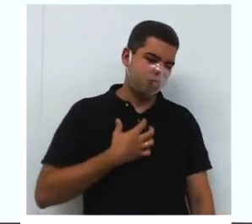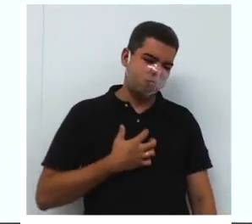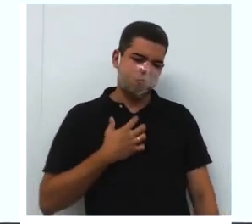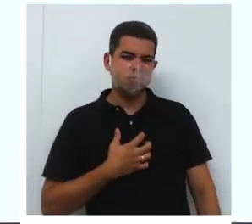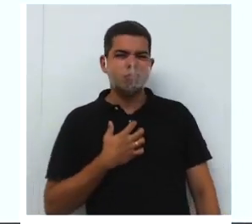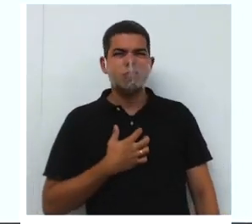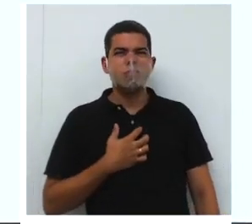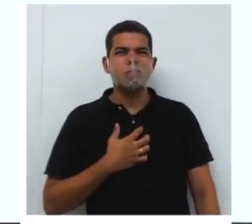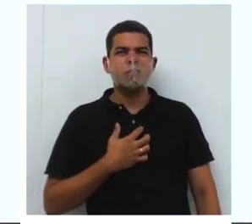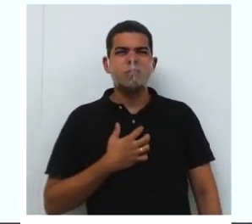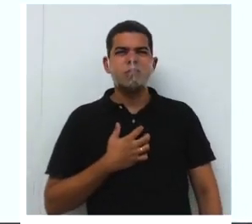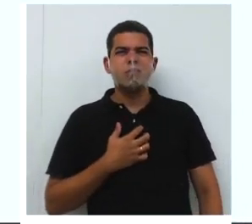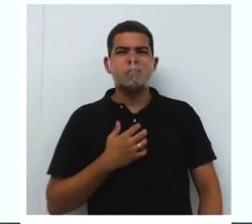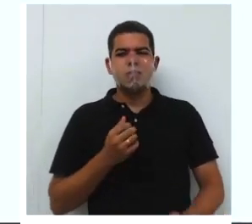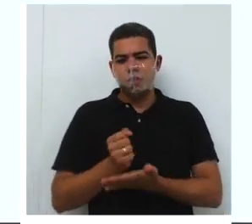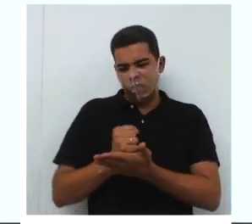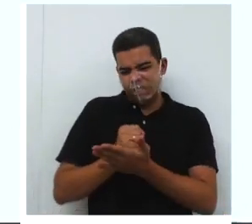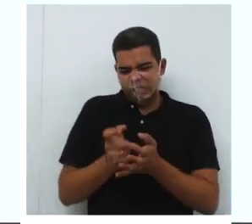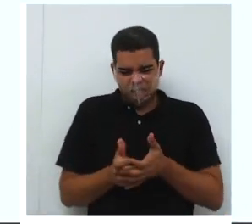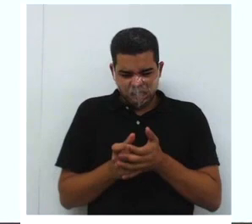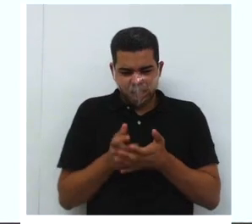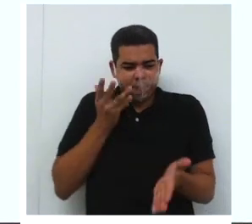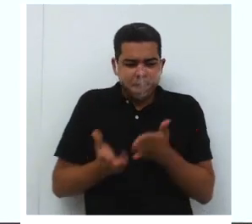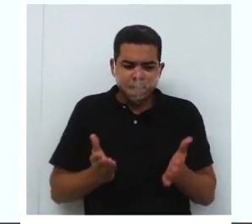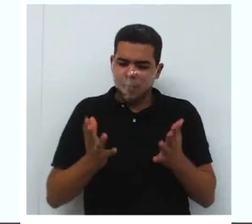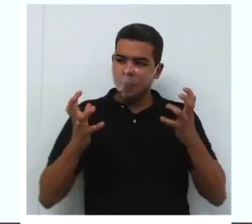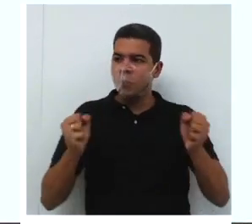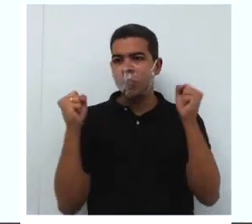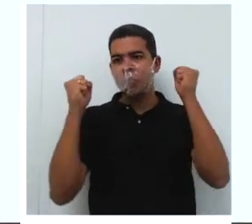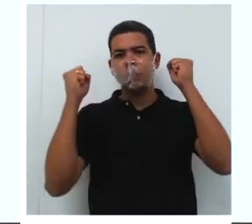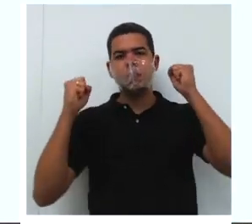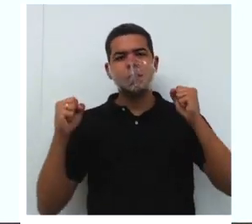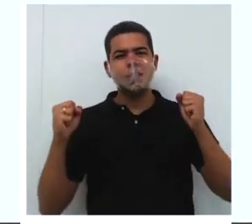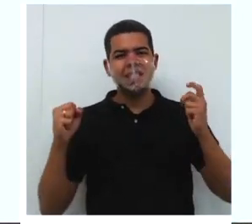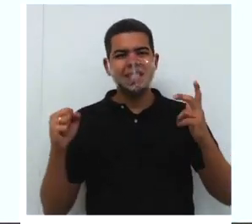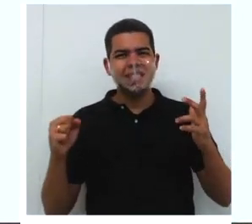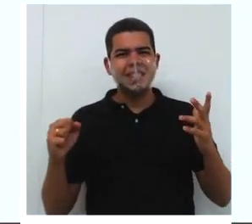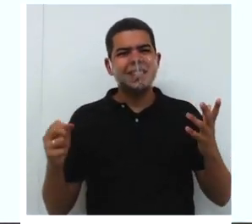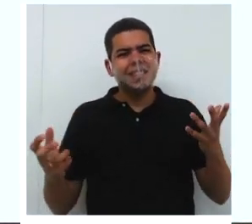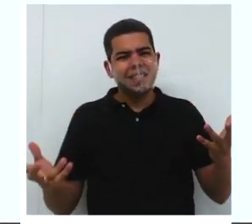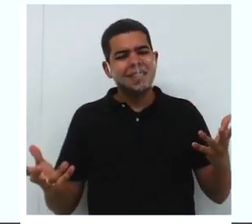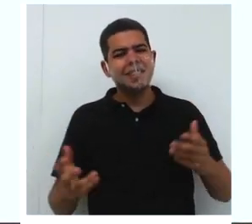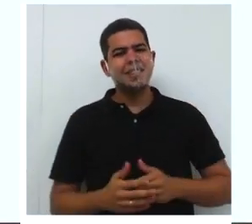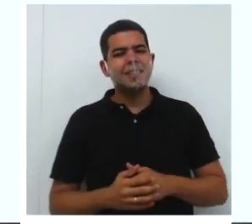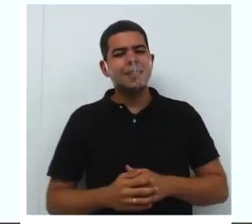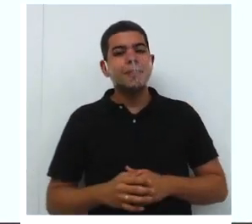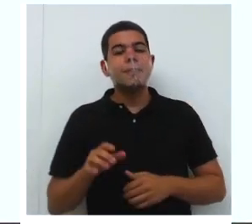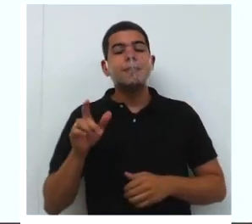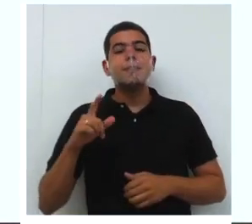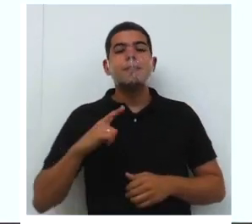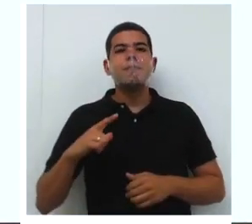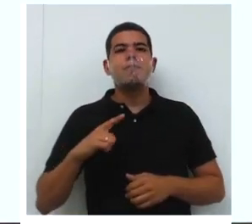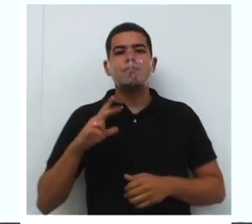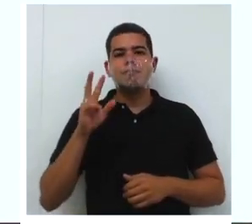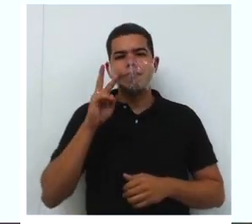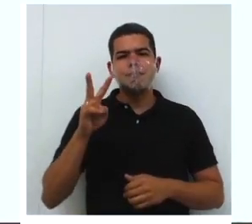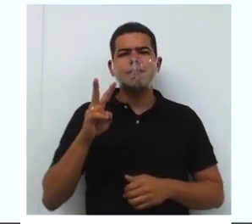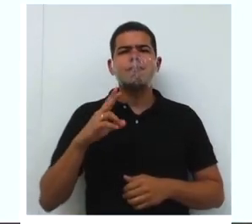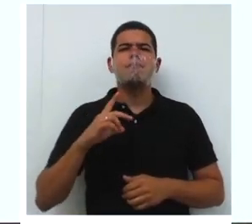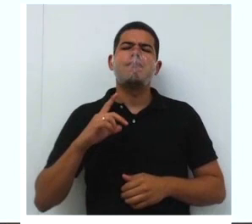porque perdeu no seu jogo do videogame. Então, nós vamos o quê? Ver que